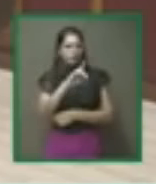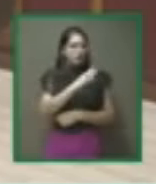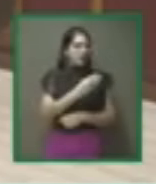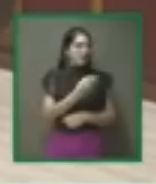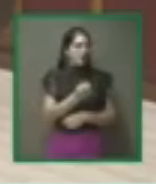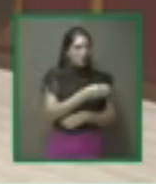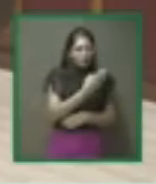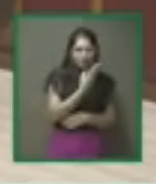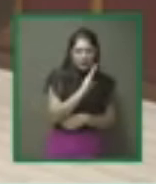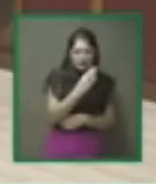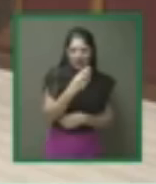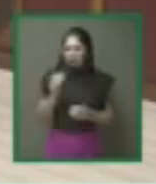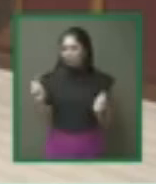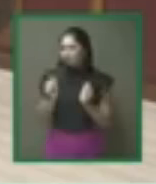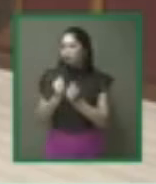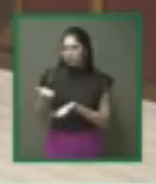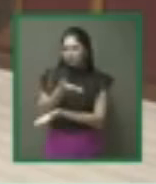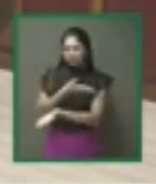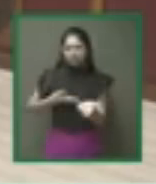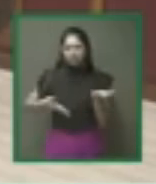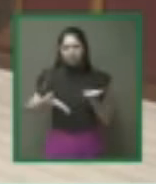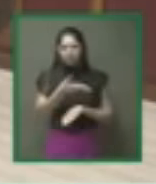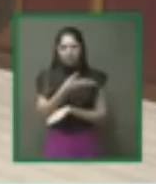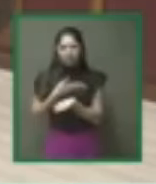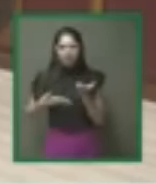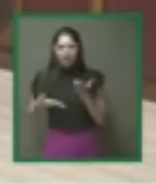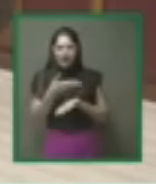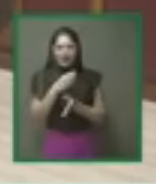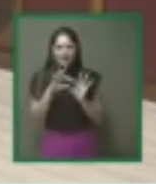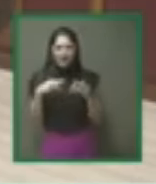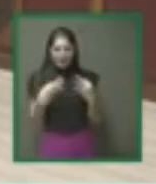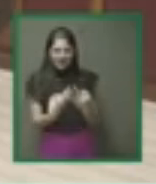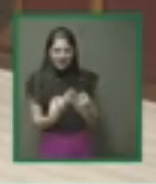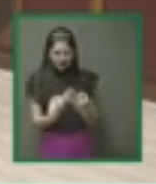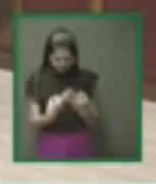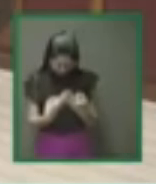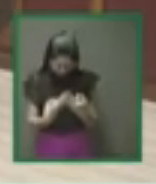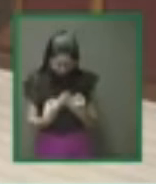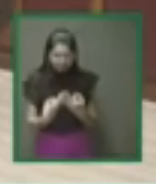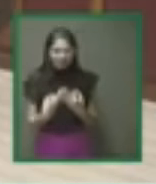mora no Congóis. E a gente ia fazer essa confraternização lá, né?